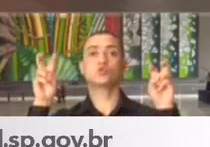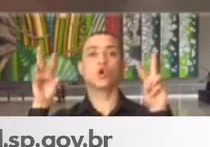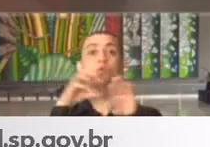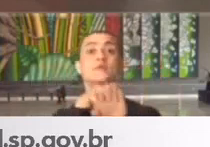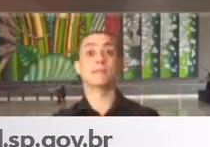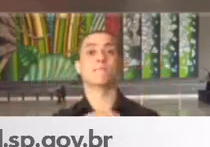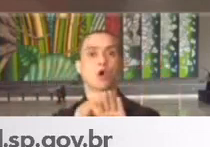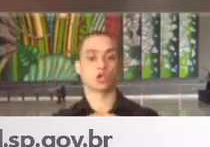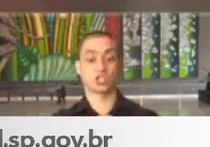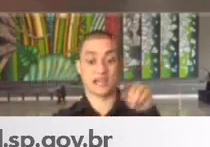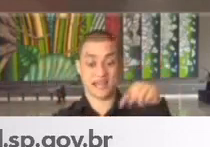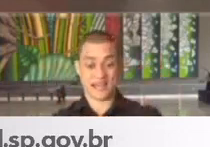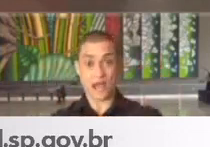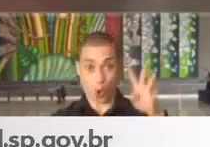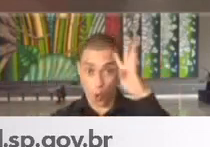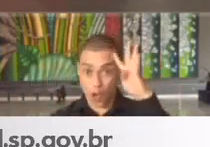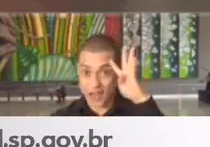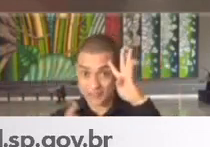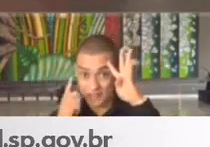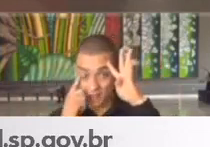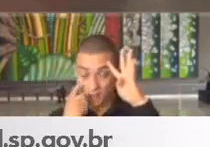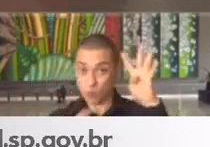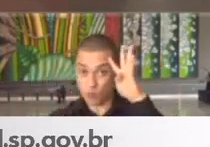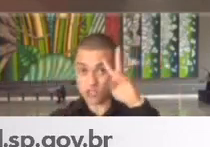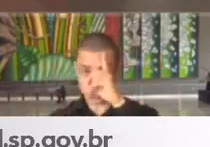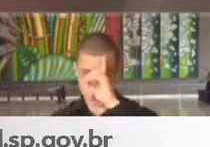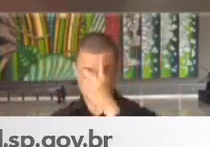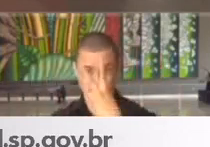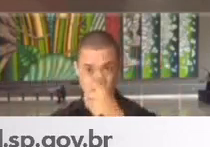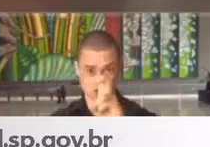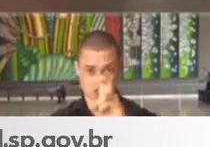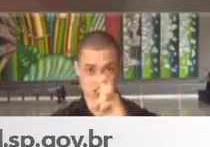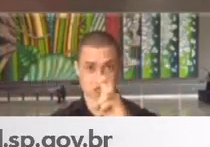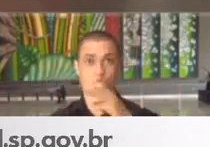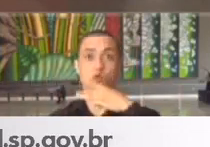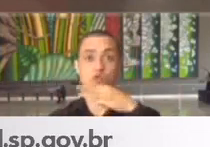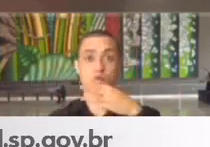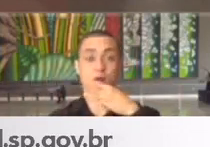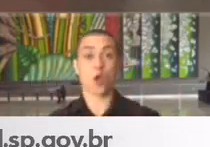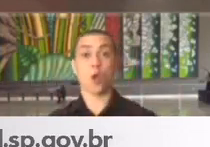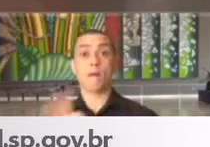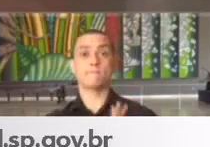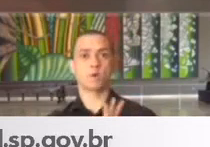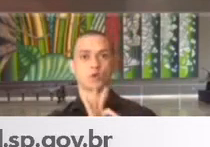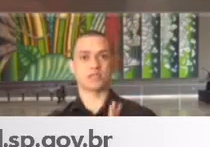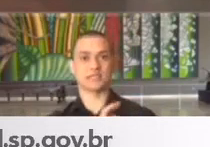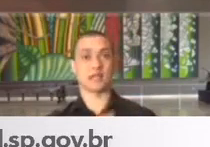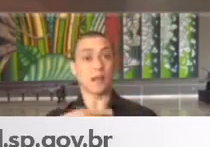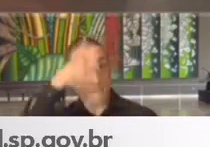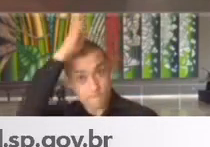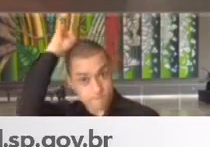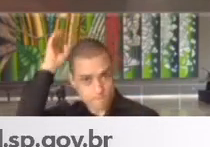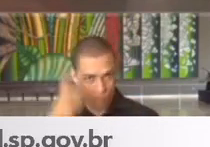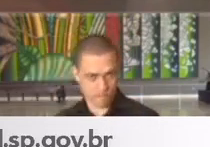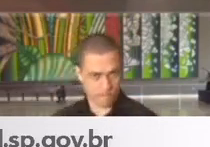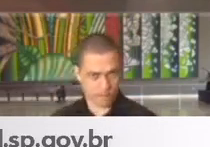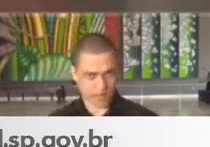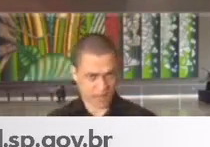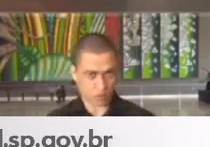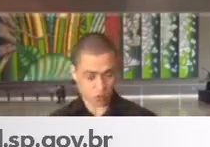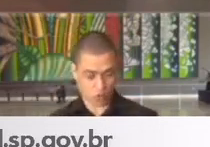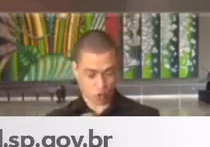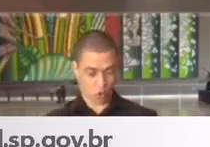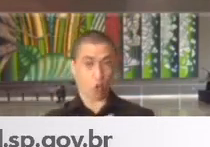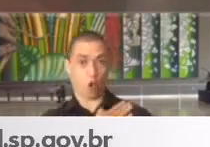A partir desta quarta-feira, dia 25/3, policiais militares e bombeiros fardados terão